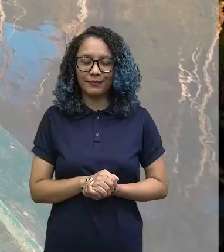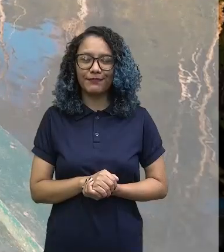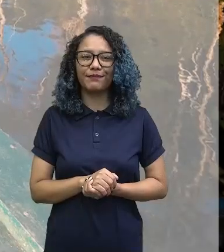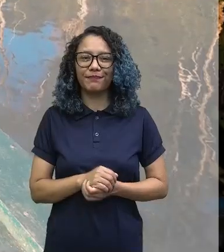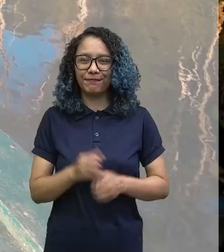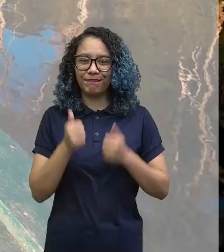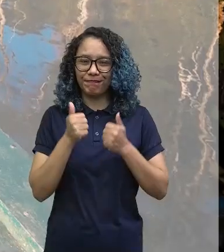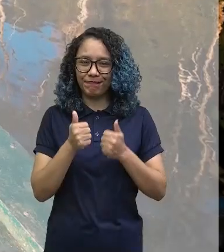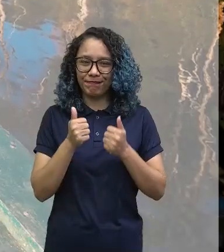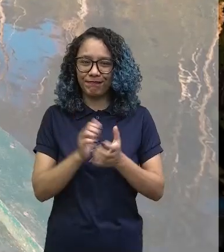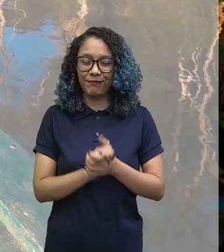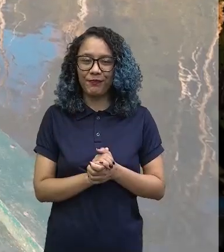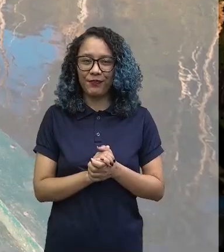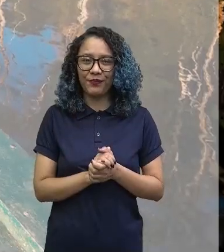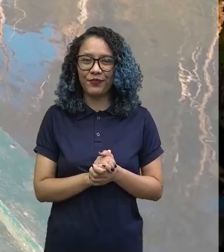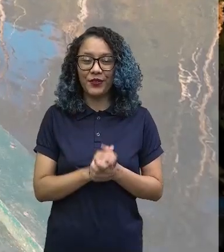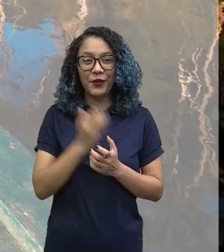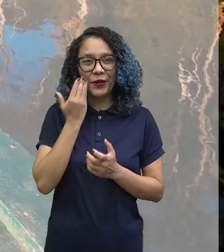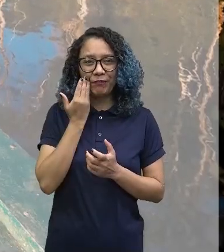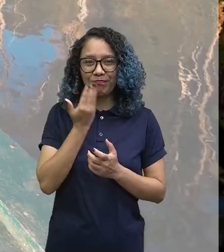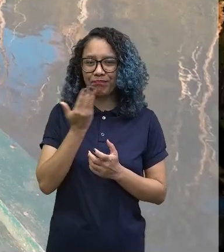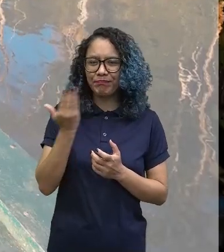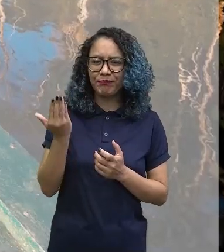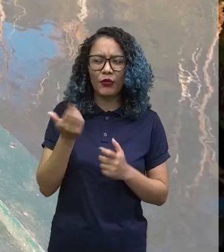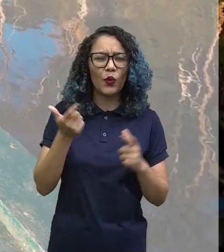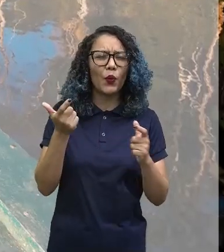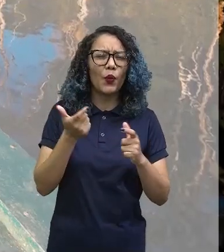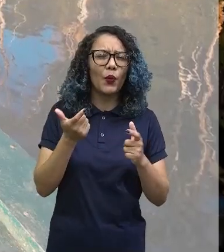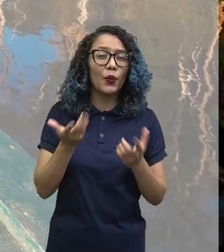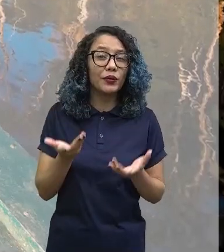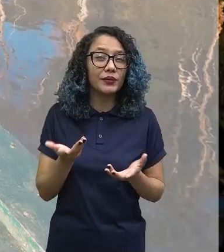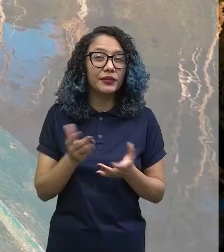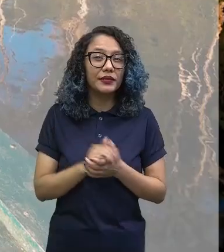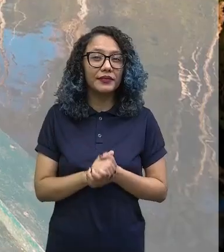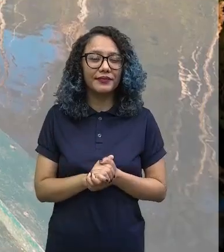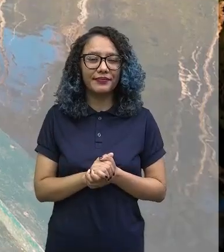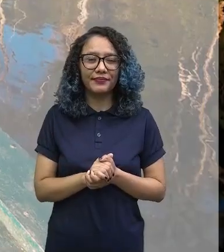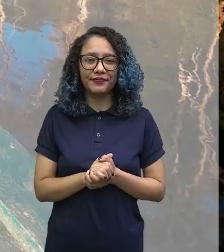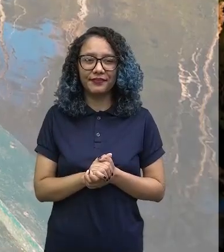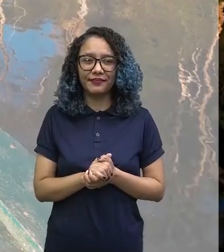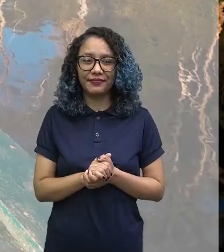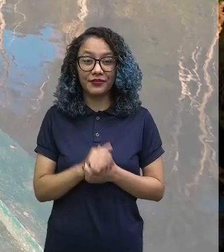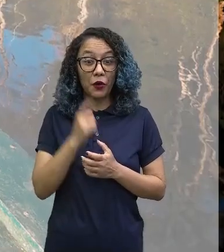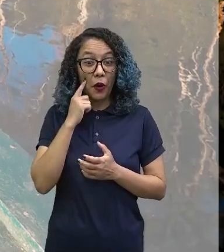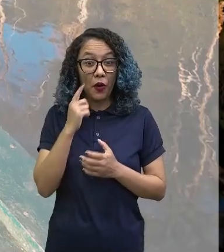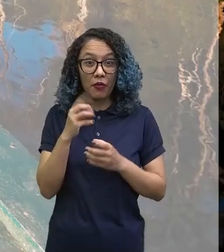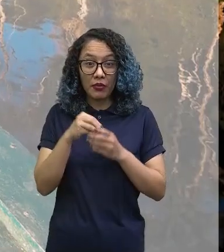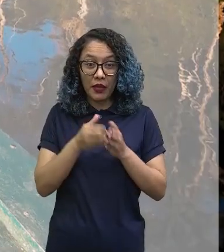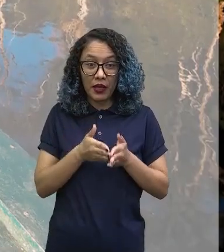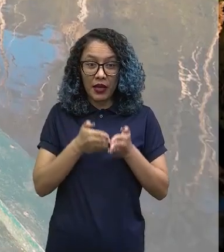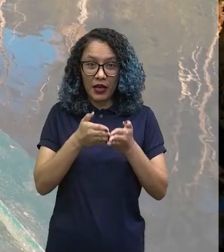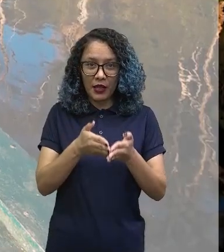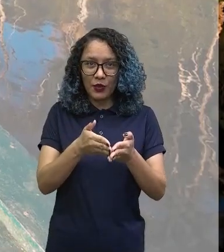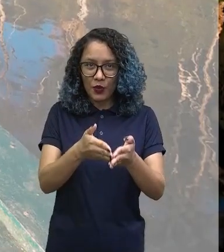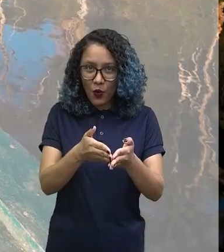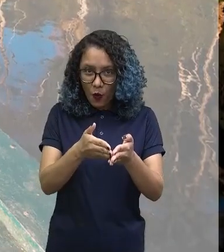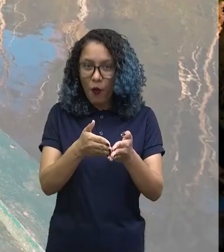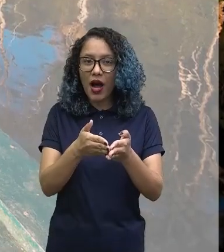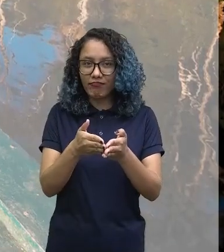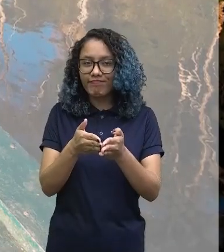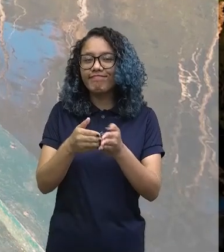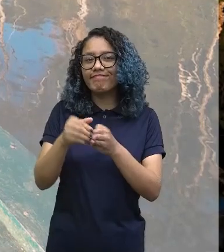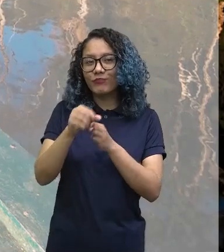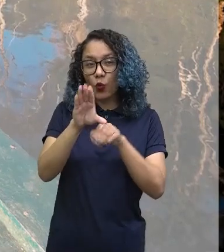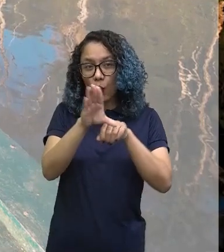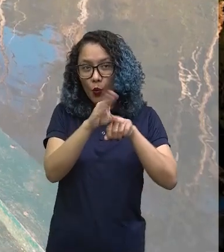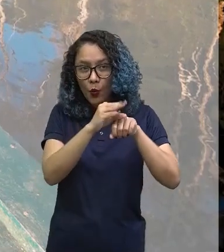Muito bem, pessoal, olha só onde nós estamos. Estamos aqui na canoa do conhecimento. Para